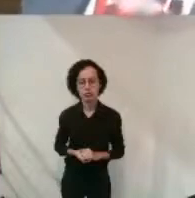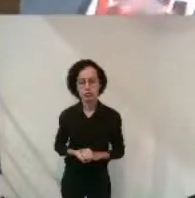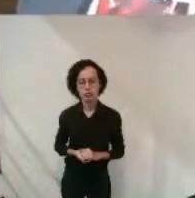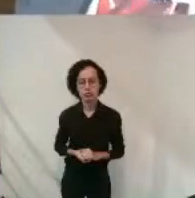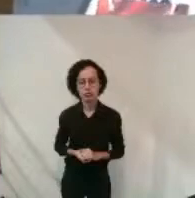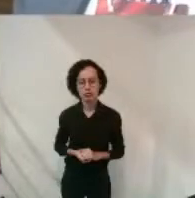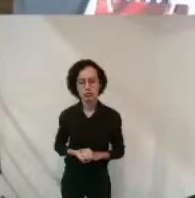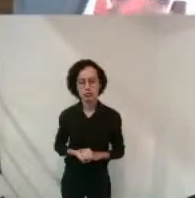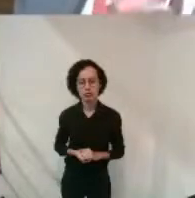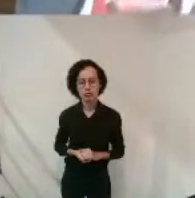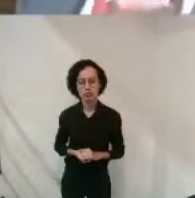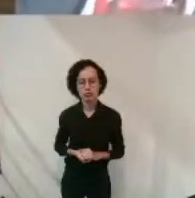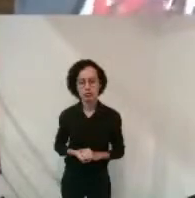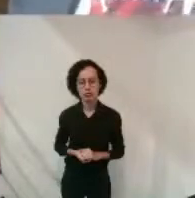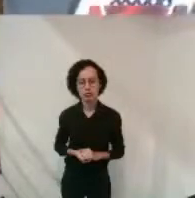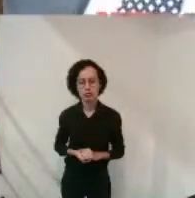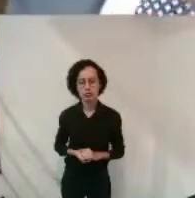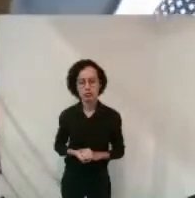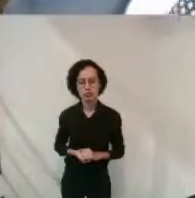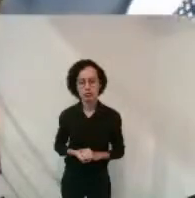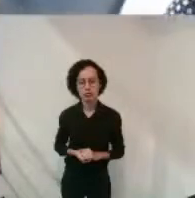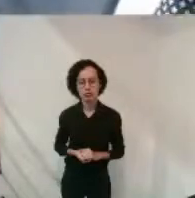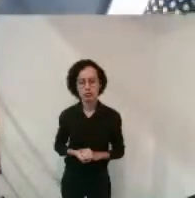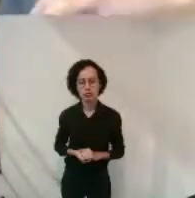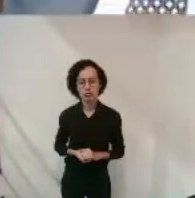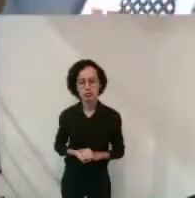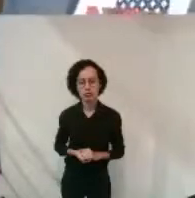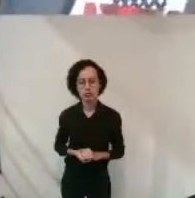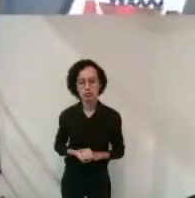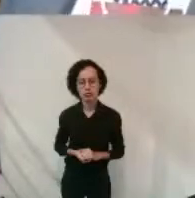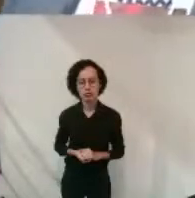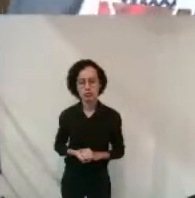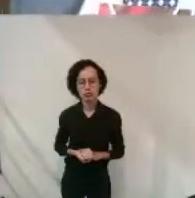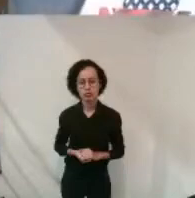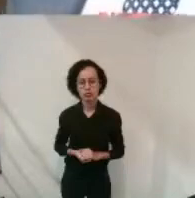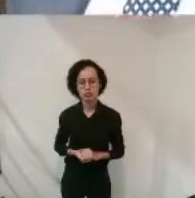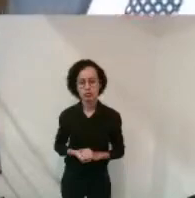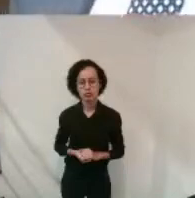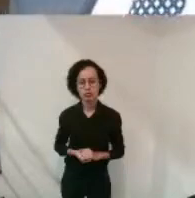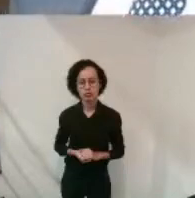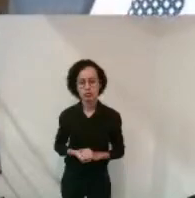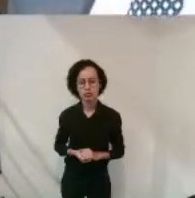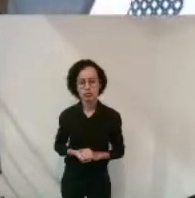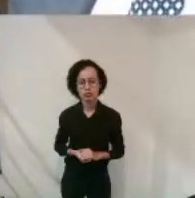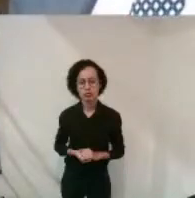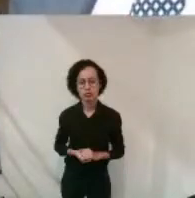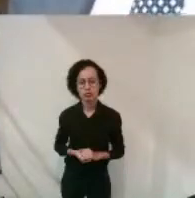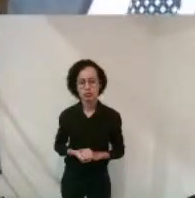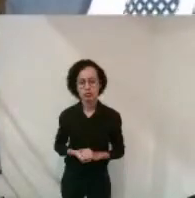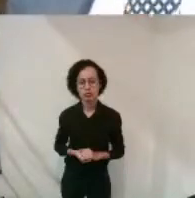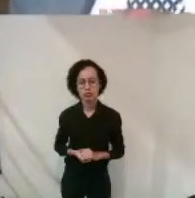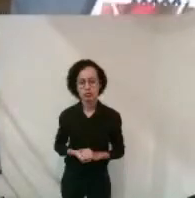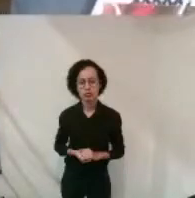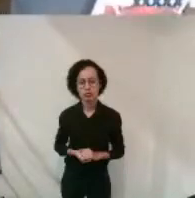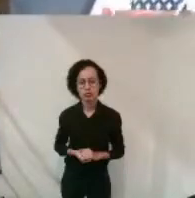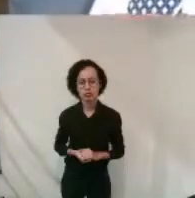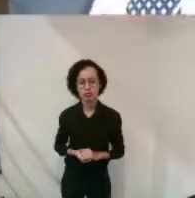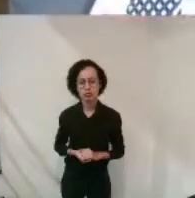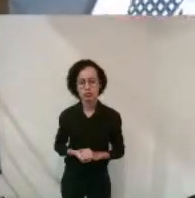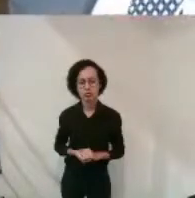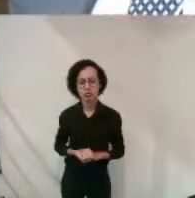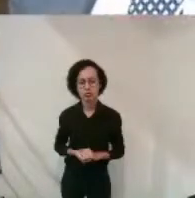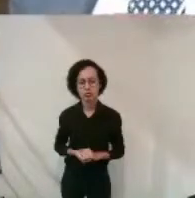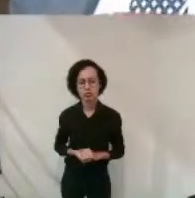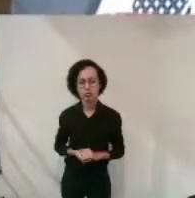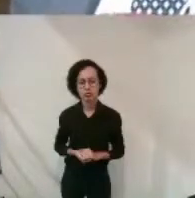que nos acompanham. E iniciamos aqui nesse momento a primeira mesa que vai trazer e apresentar um pouco do